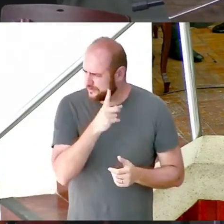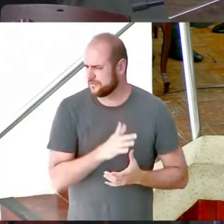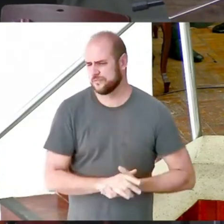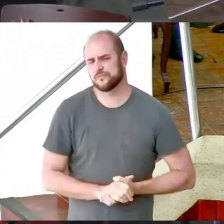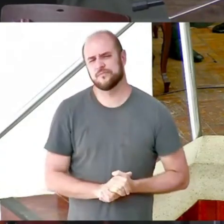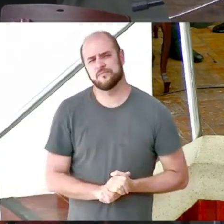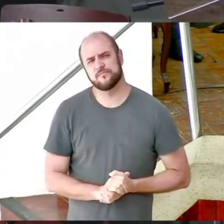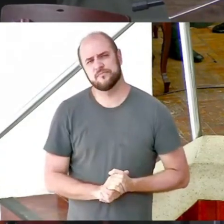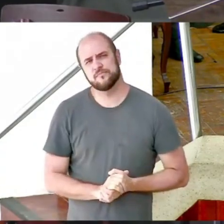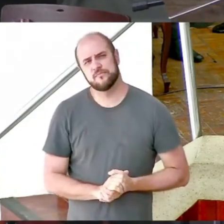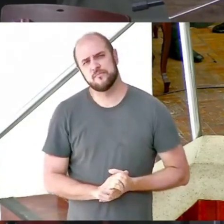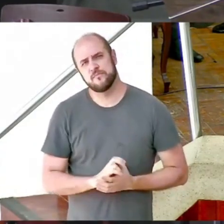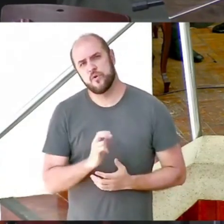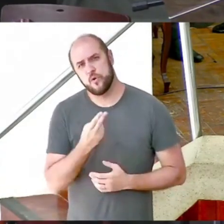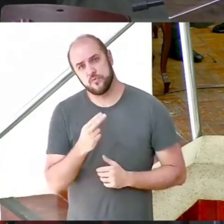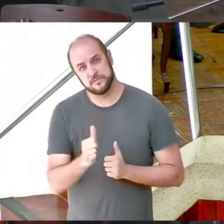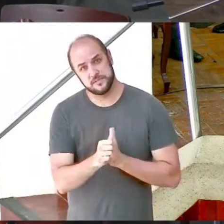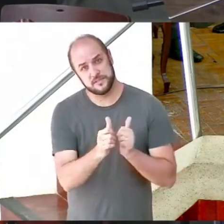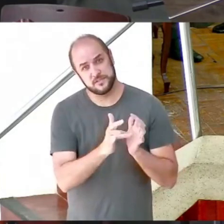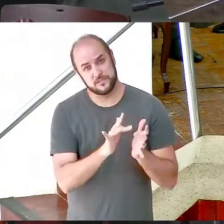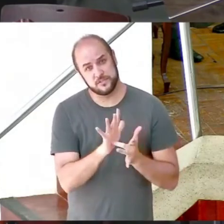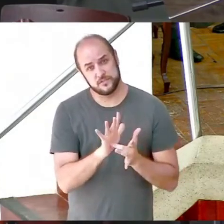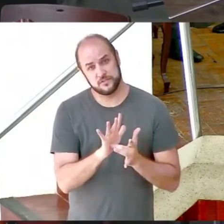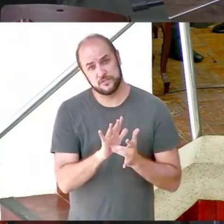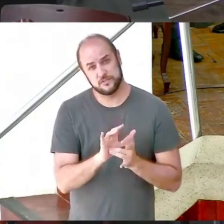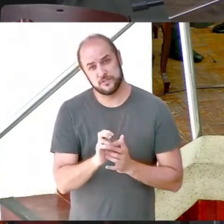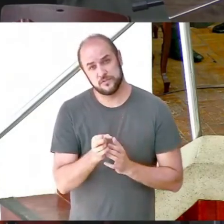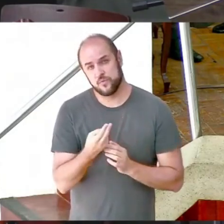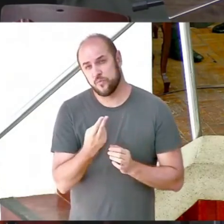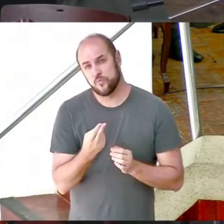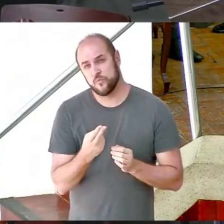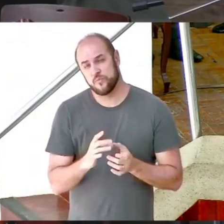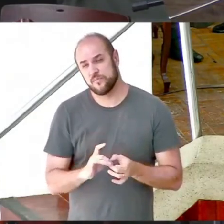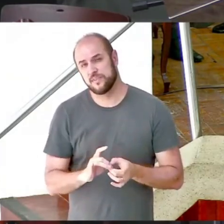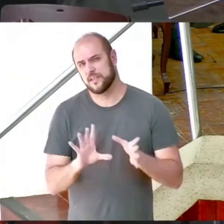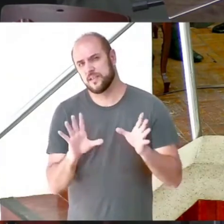Ou eu abro mão do Evangelho.